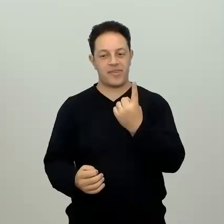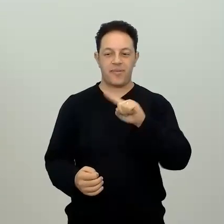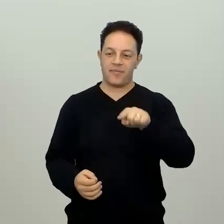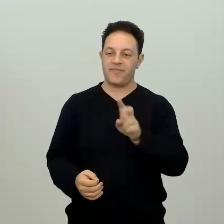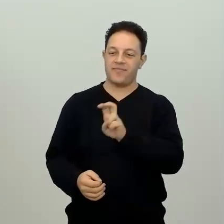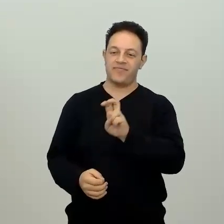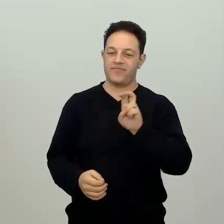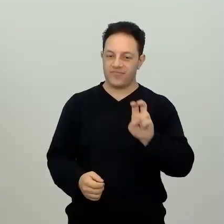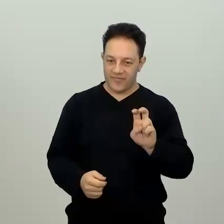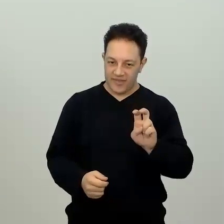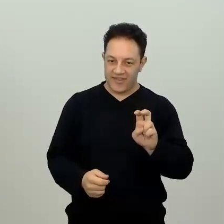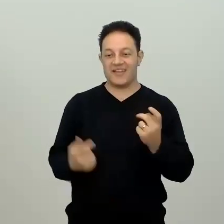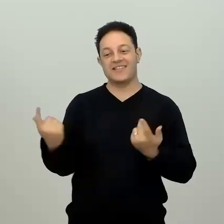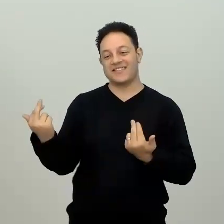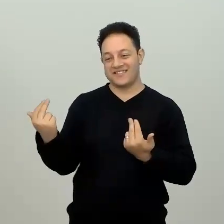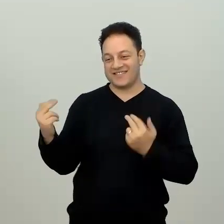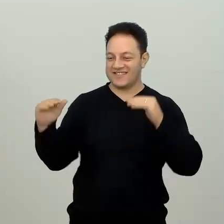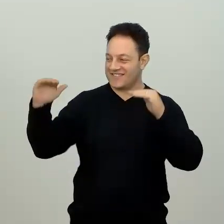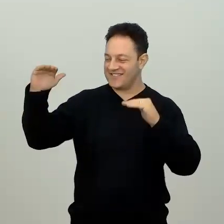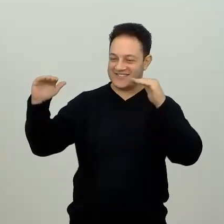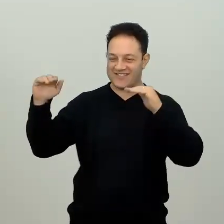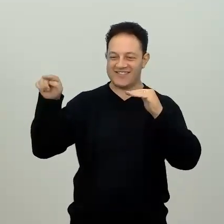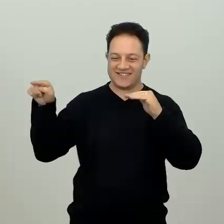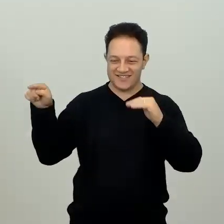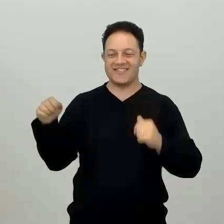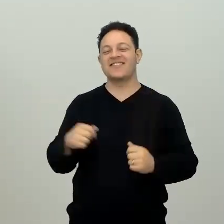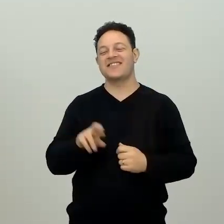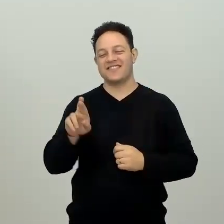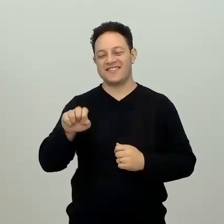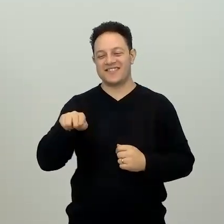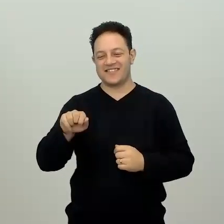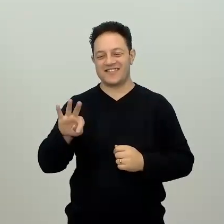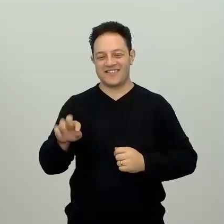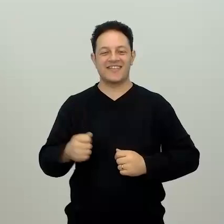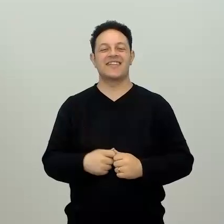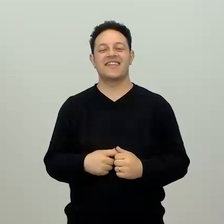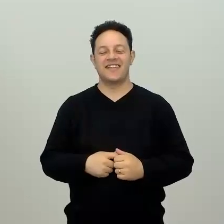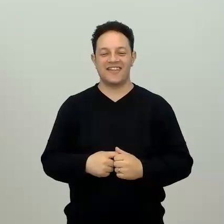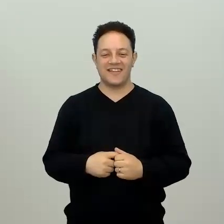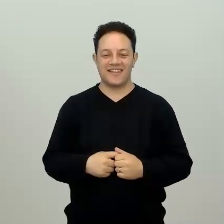m, a mesma régua da Renata.